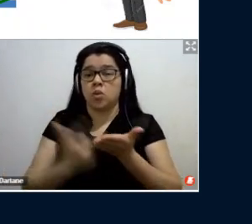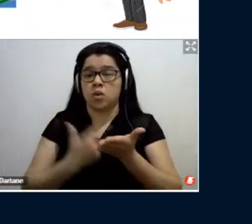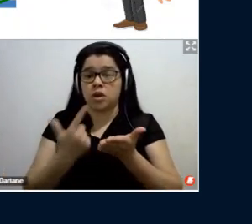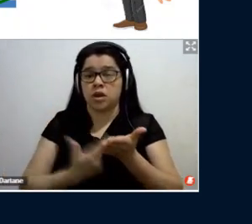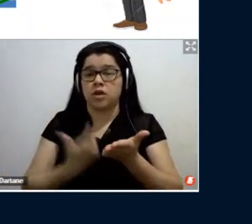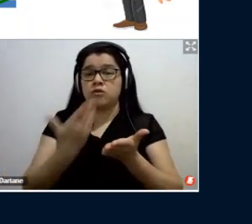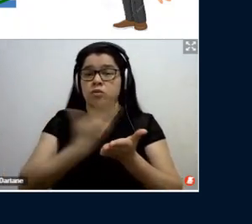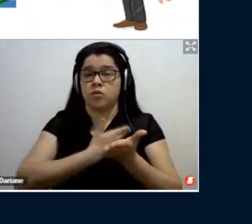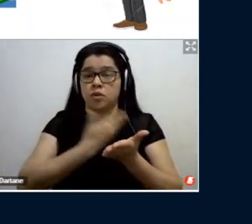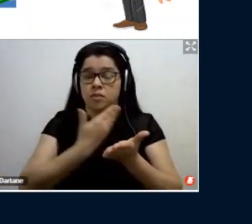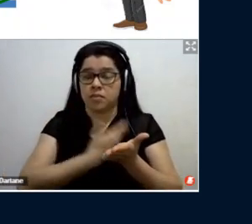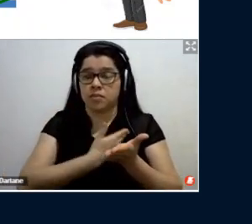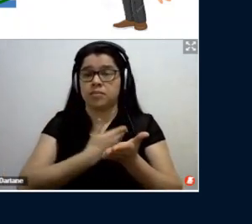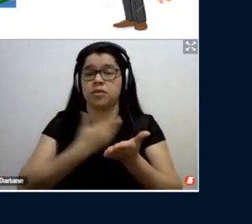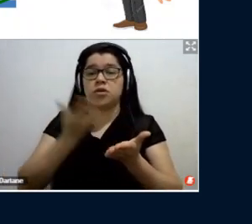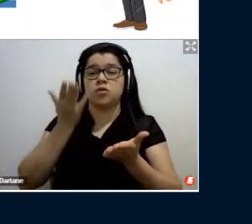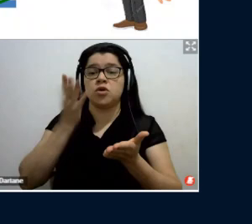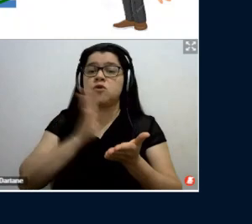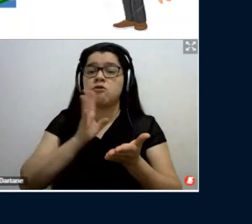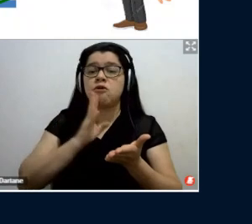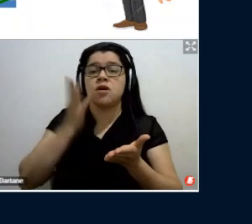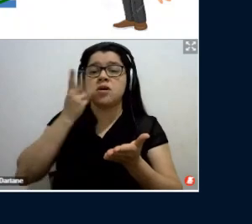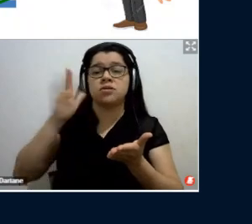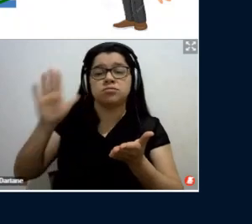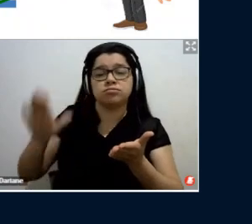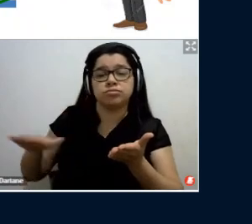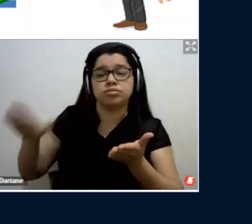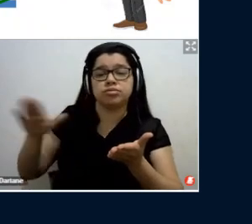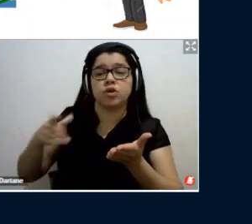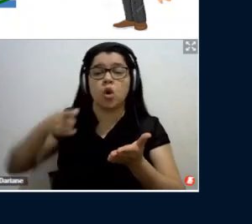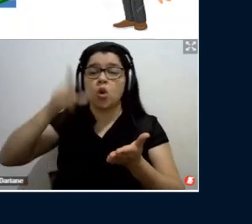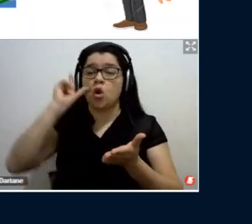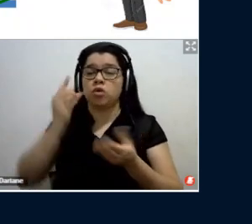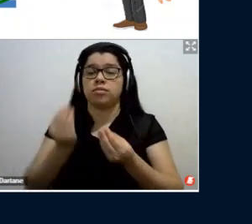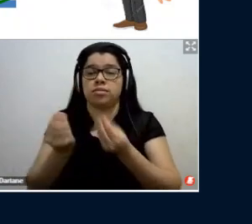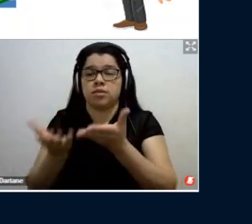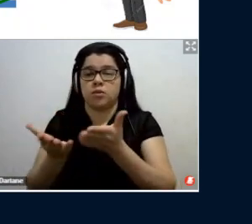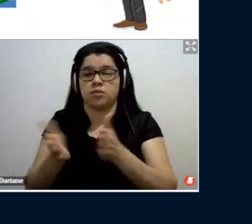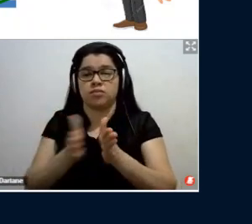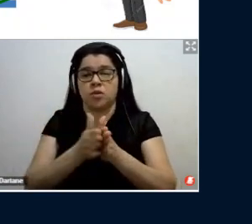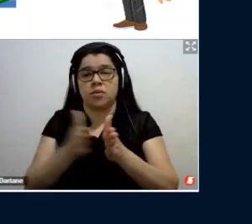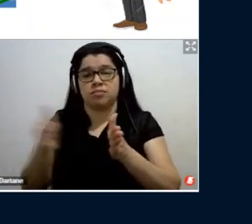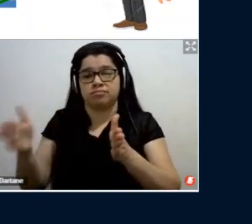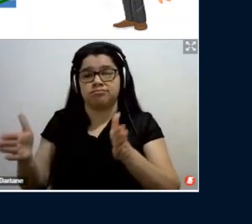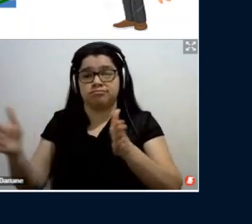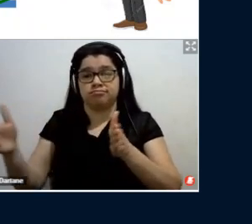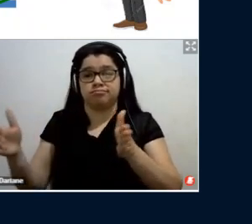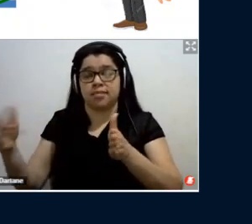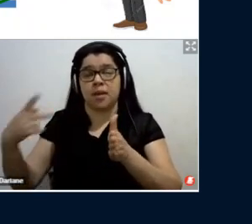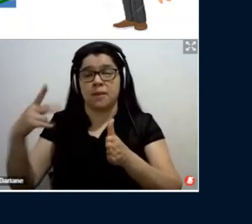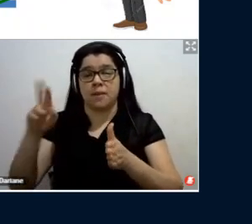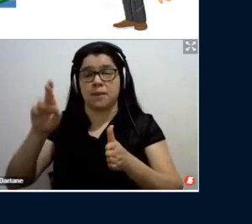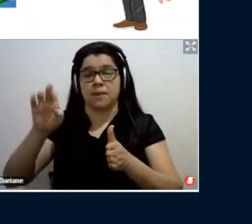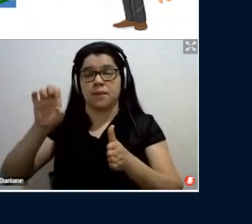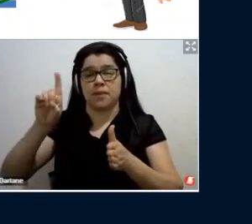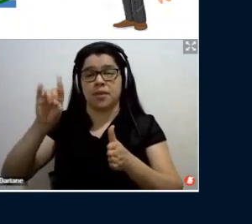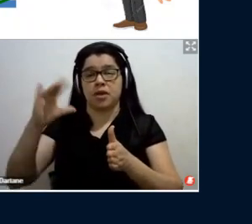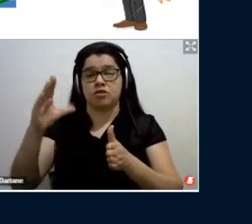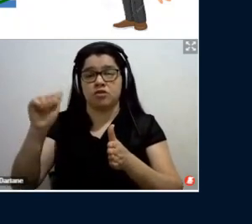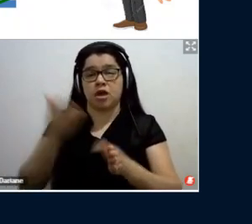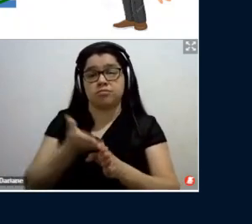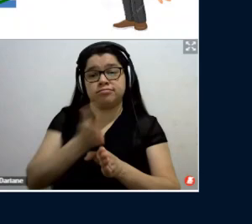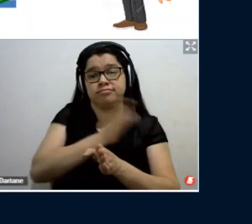Tá? Sujeito predicado. Dividir sujeito predicado? Então eu